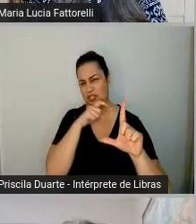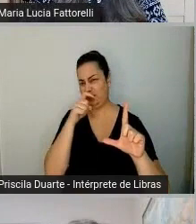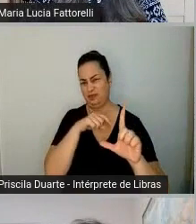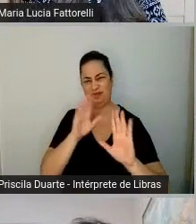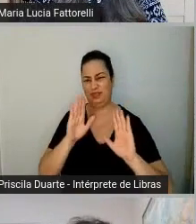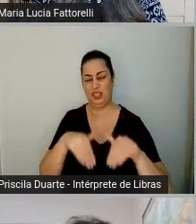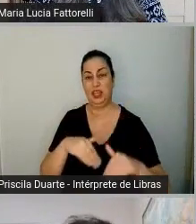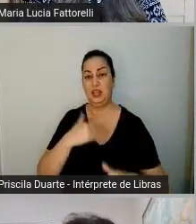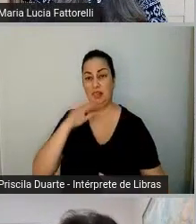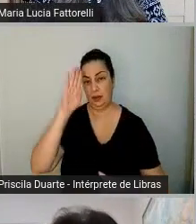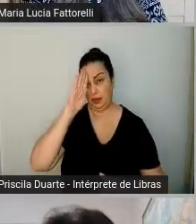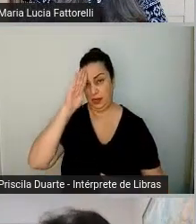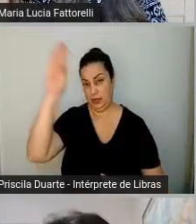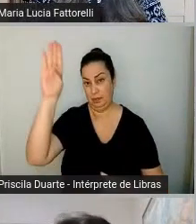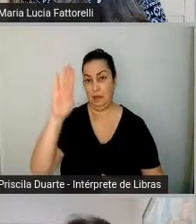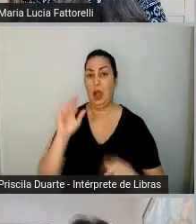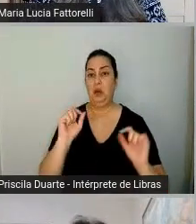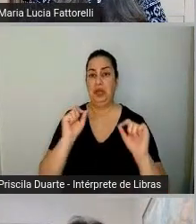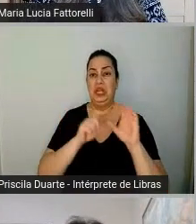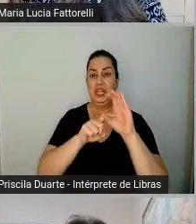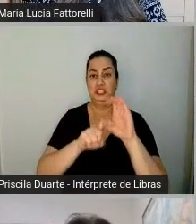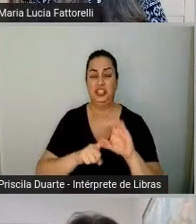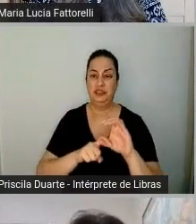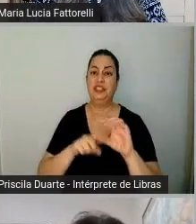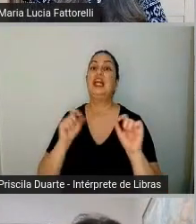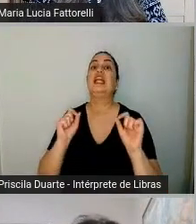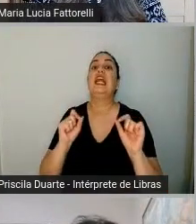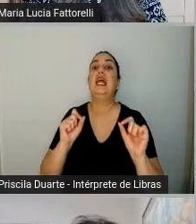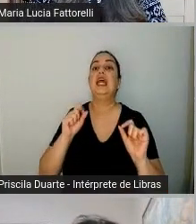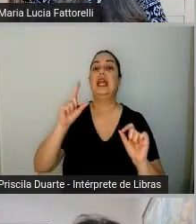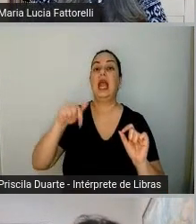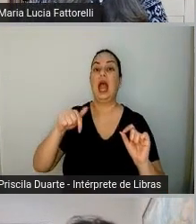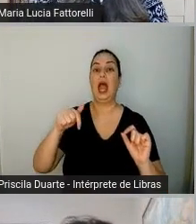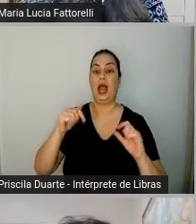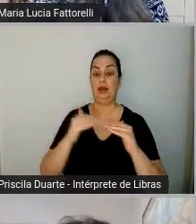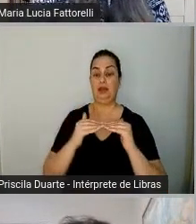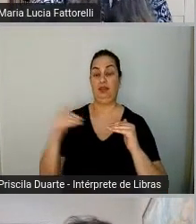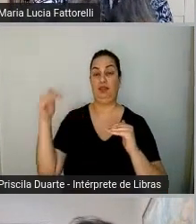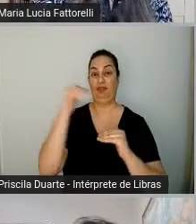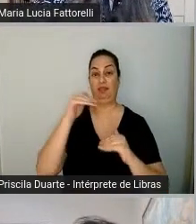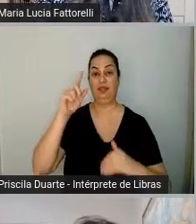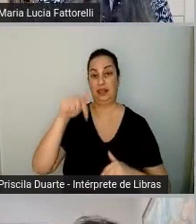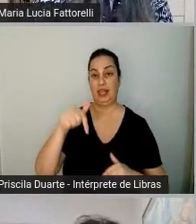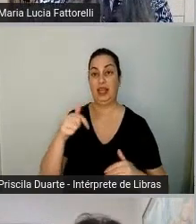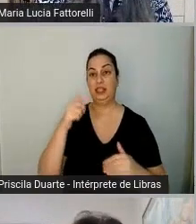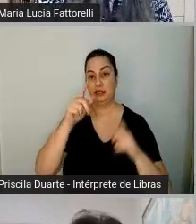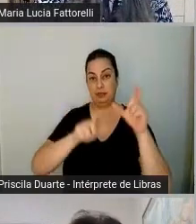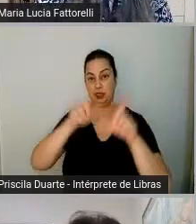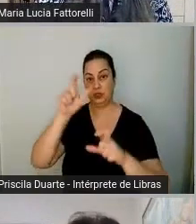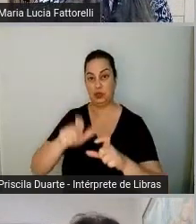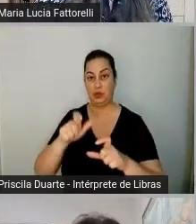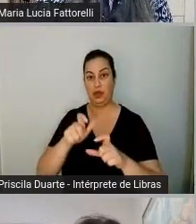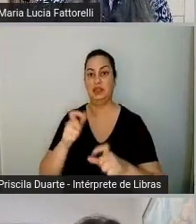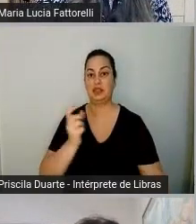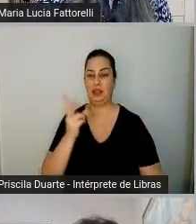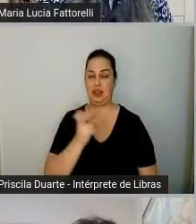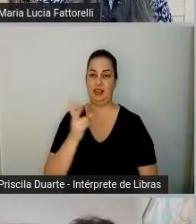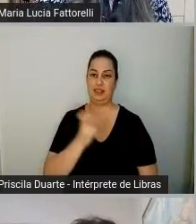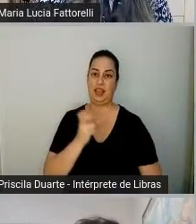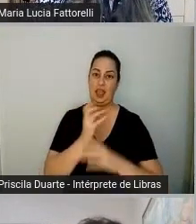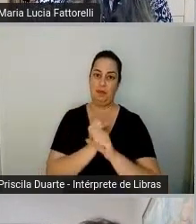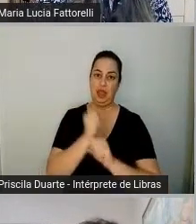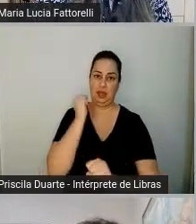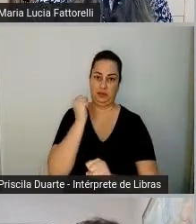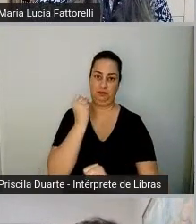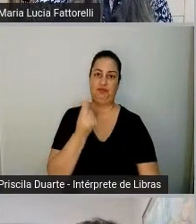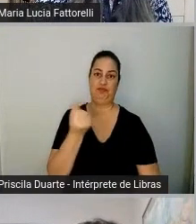beneficiários da dívida são os rentistas, né? Depois no debate, se tiver essa oportunidade, a gente pode explicar, aprofundar.